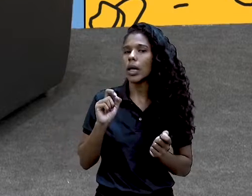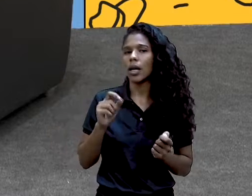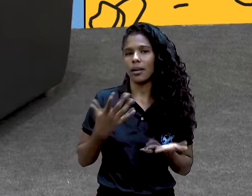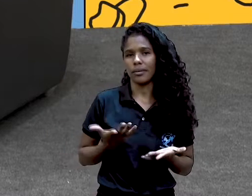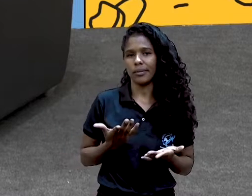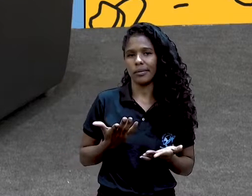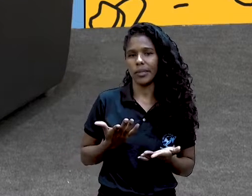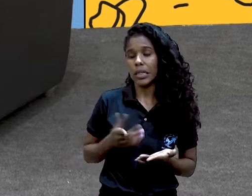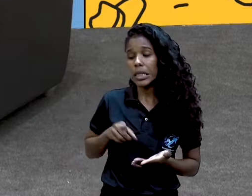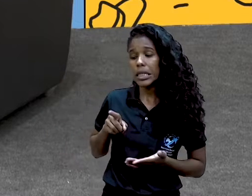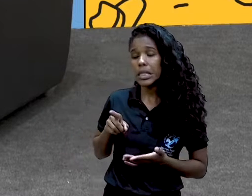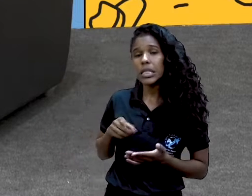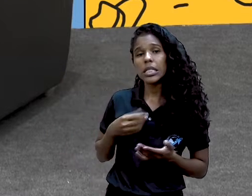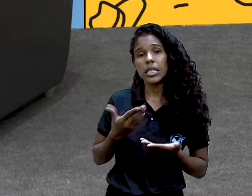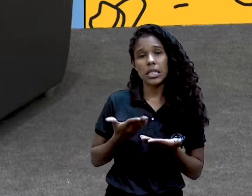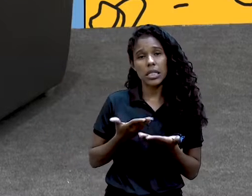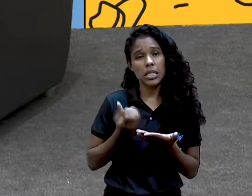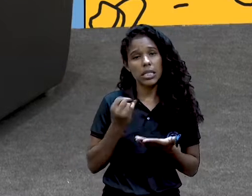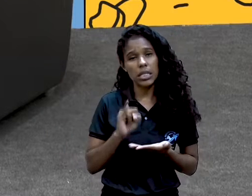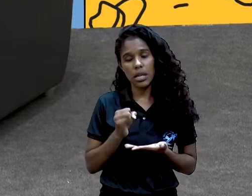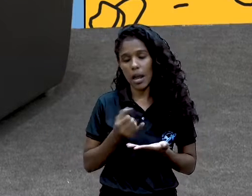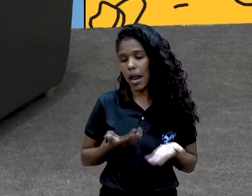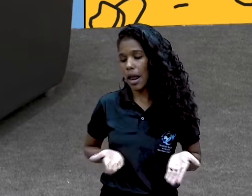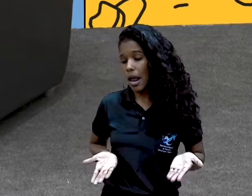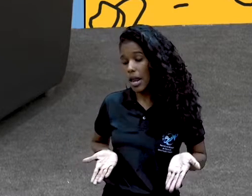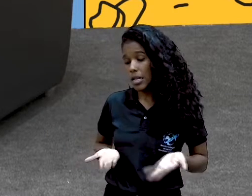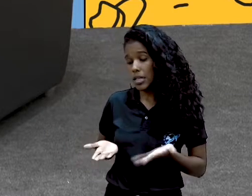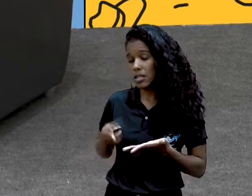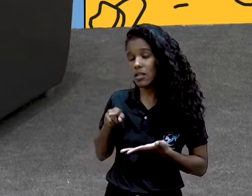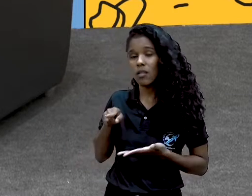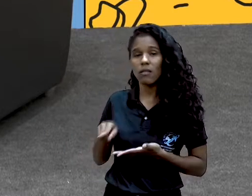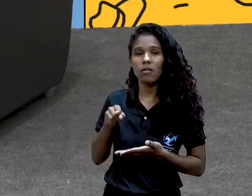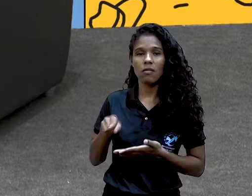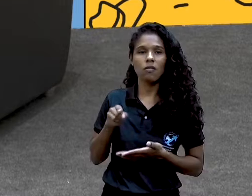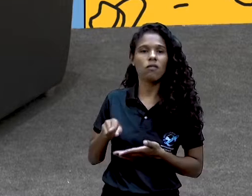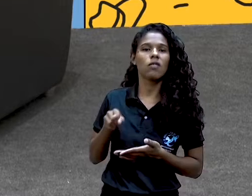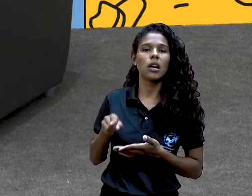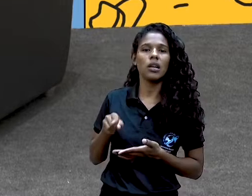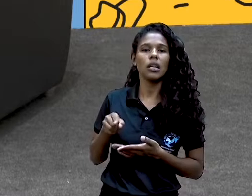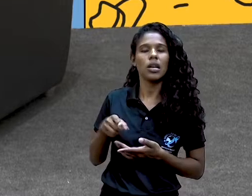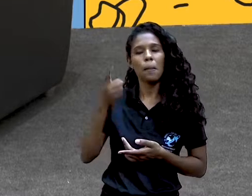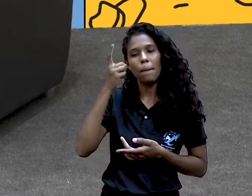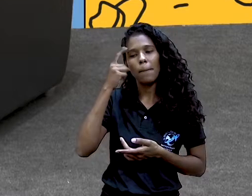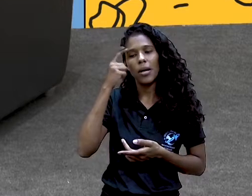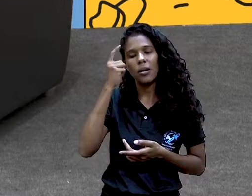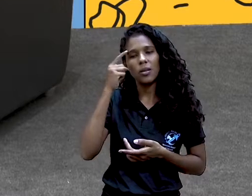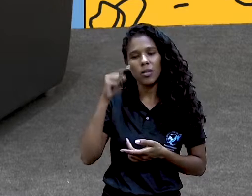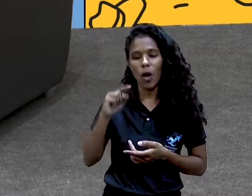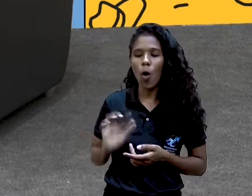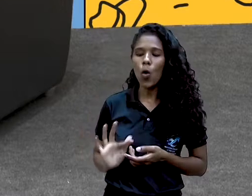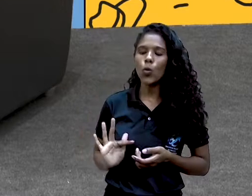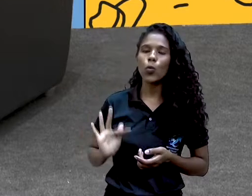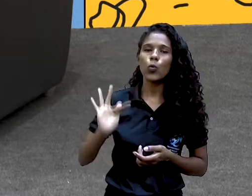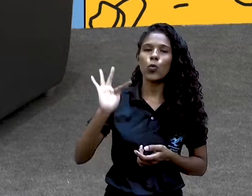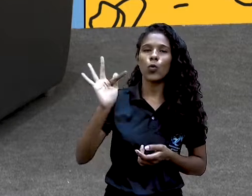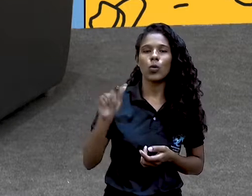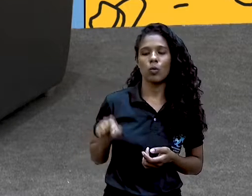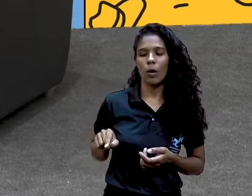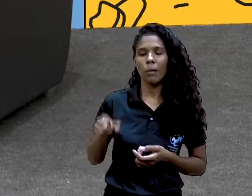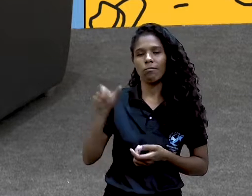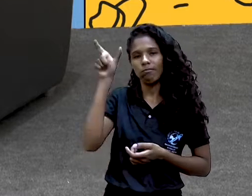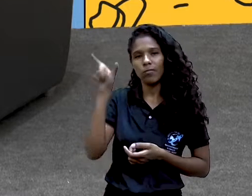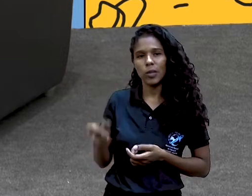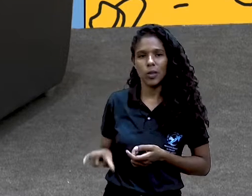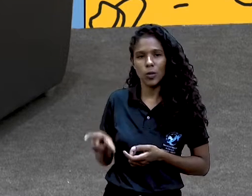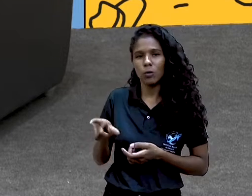palavra dele, você está construindo nele valores que ele vai utilizar no futuro. E isso é que é interessante, né?